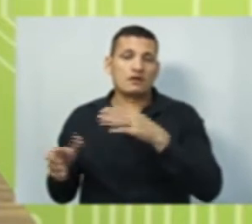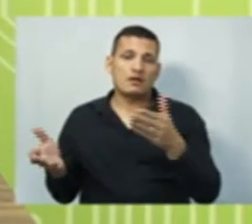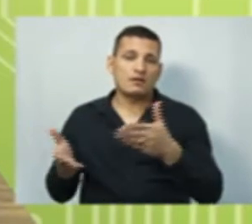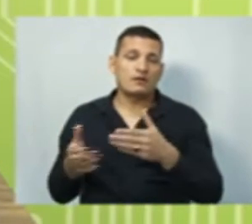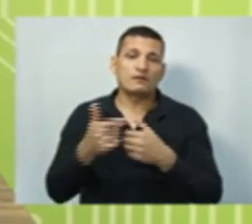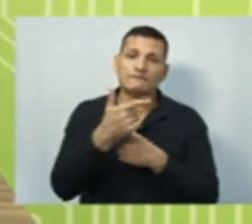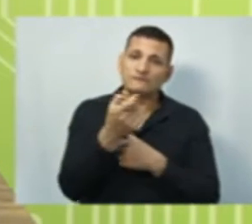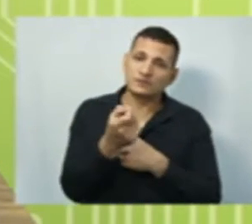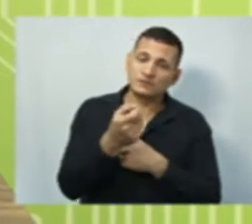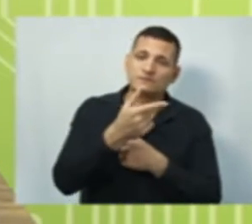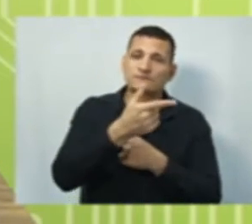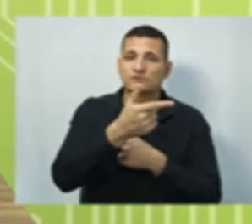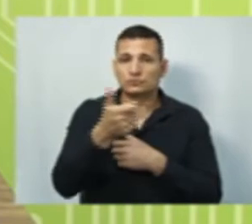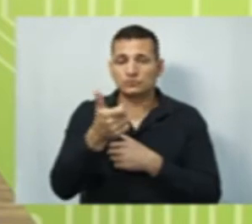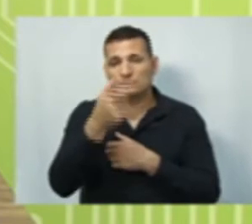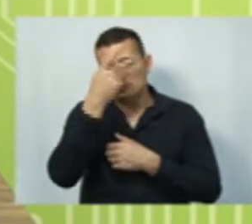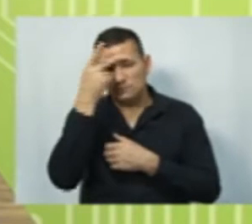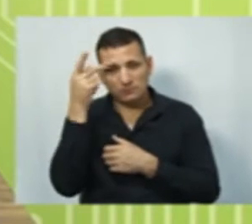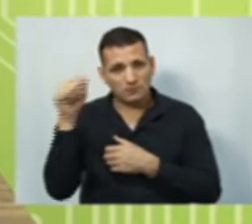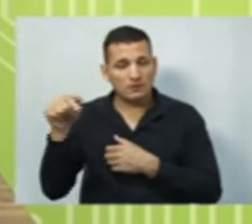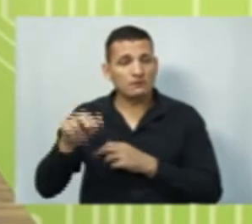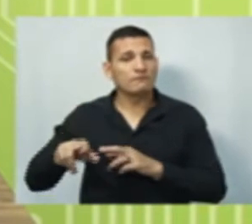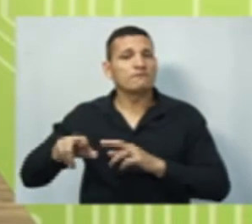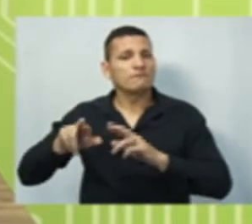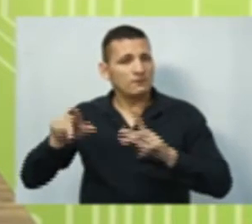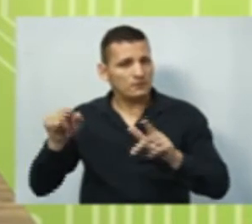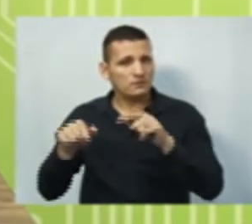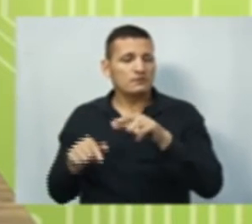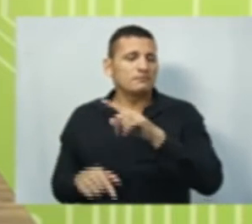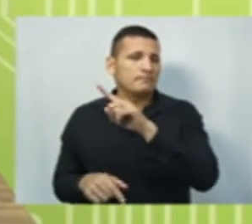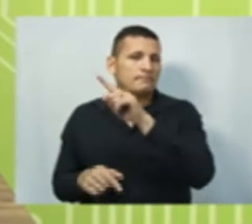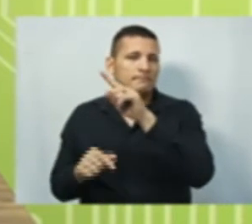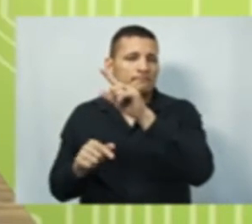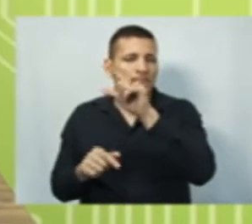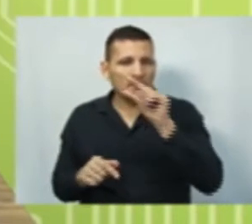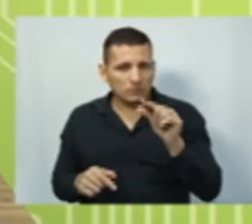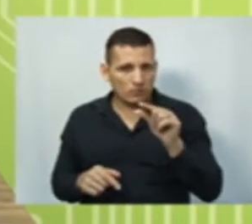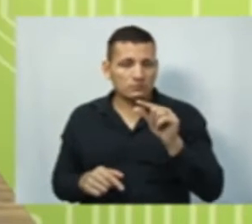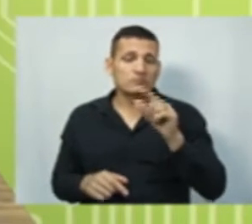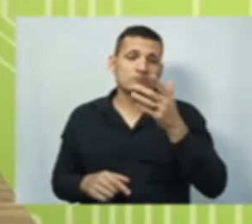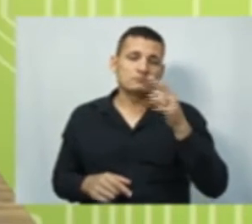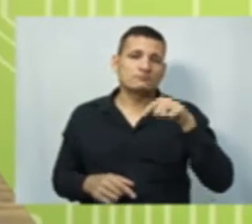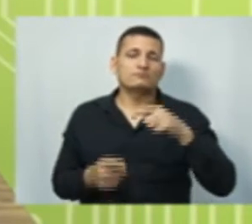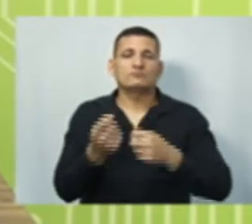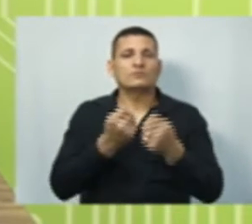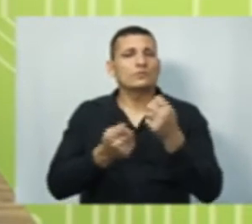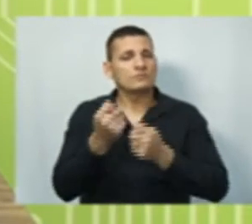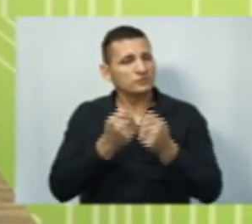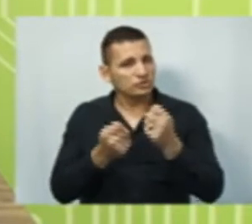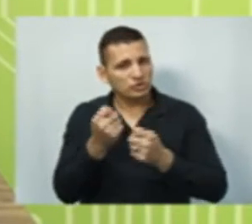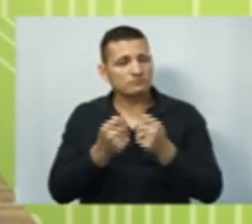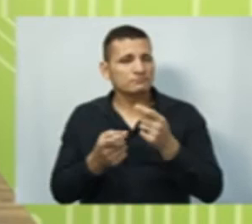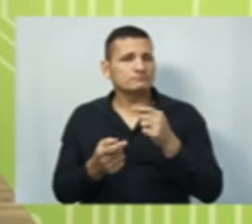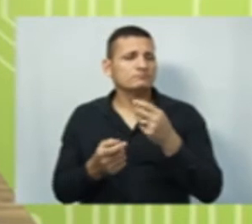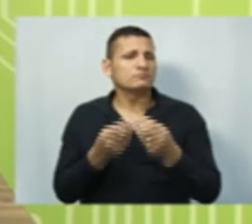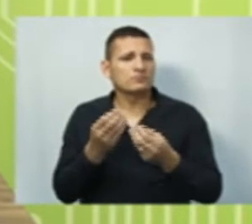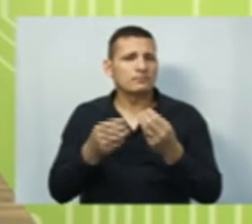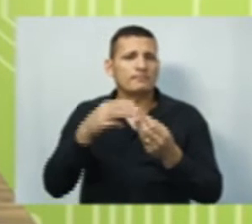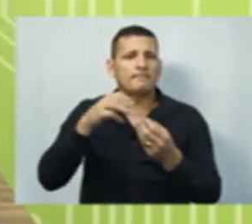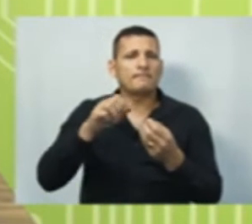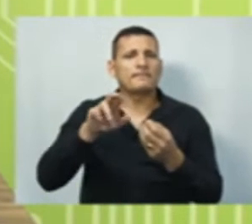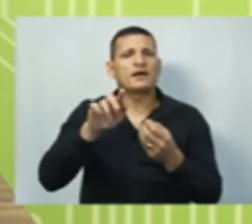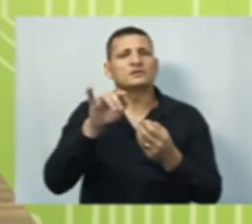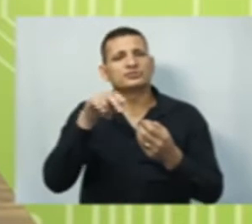pessoas, normalmente essa diferença aí costuma ser um efeito menor. E é assim que os economistas calculando o efeito marginal